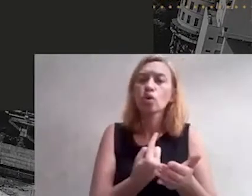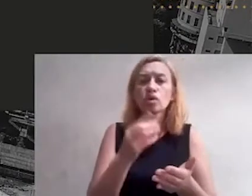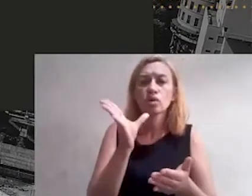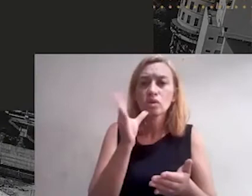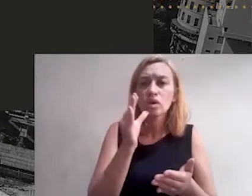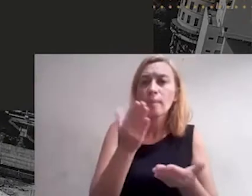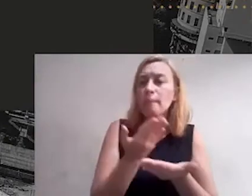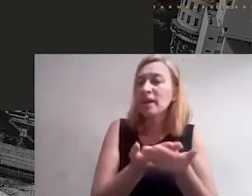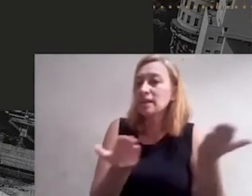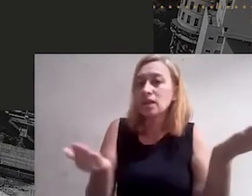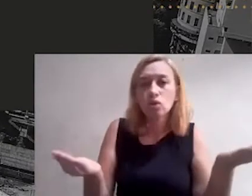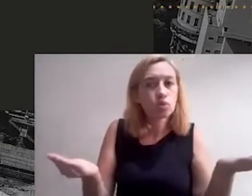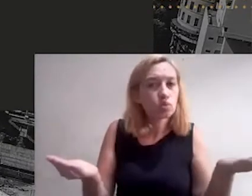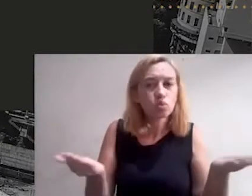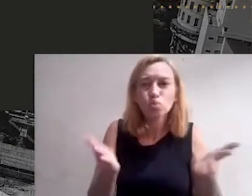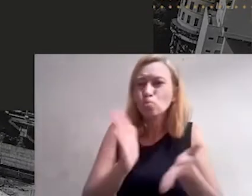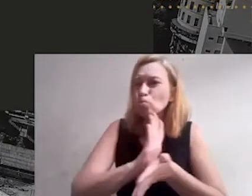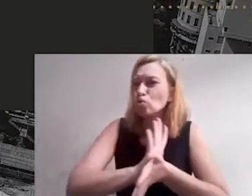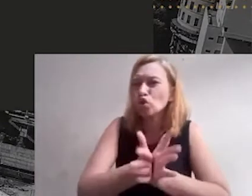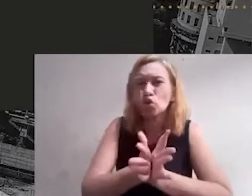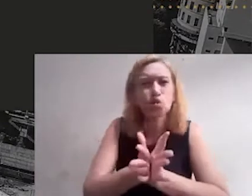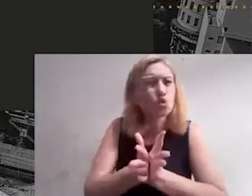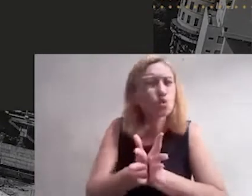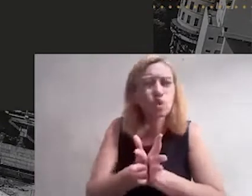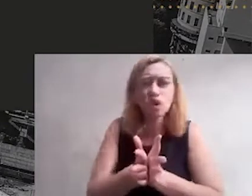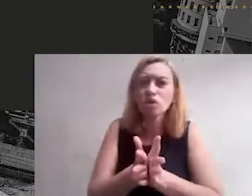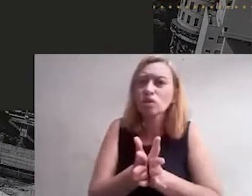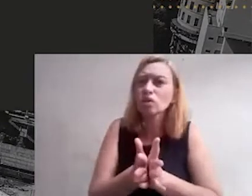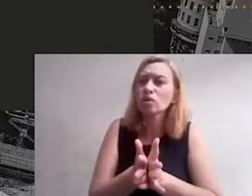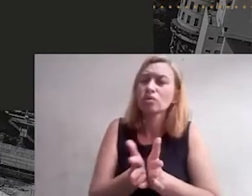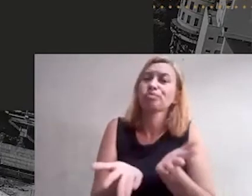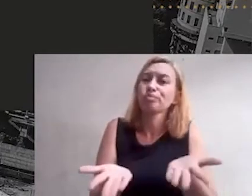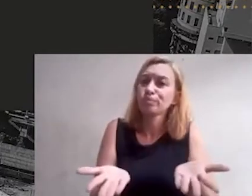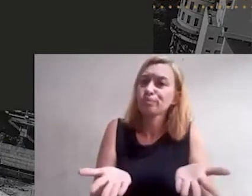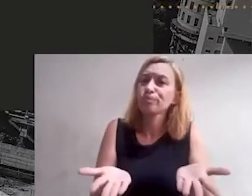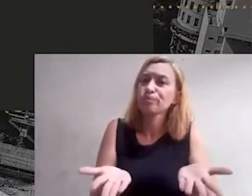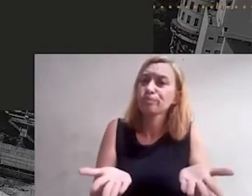todo destruído por um vírus do Cazaquistão.